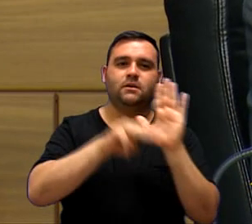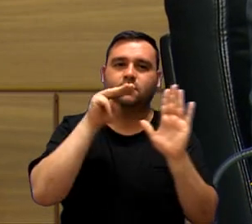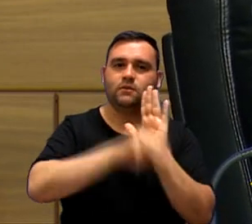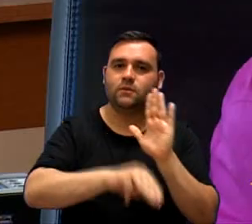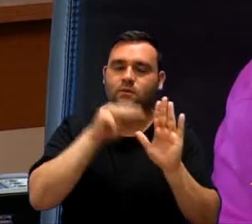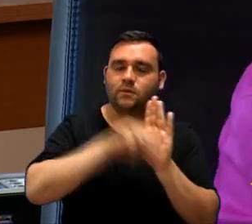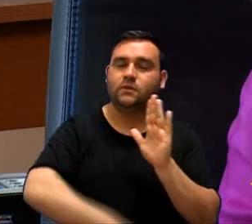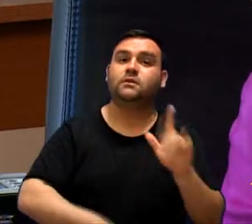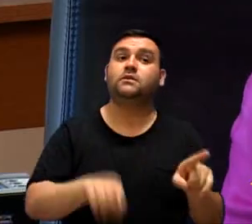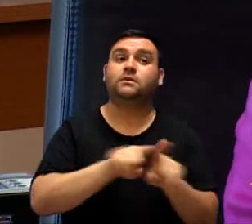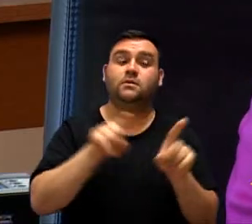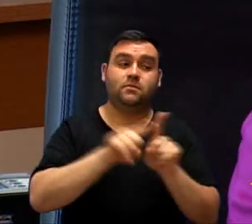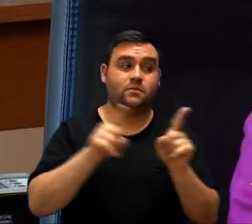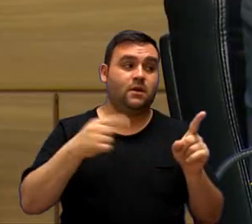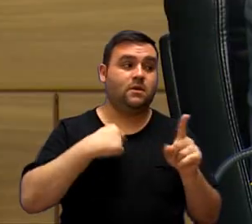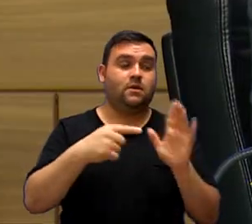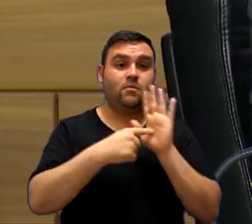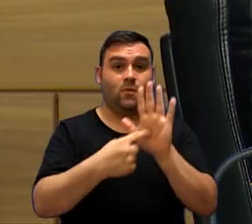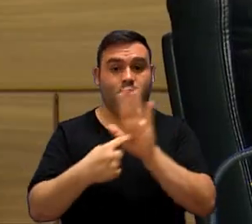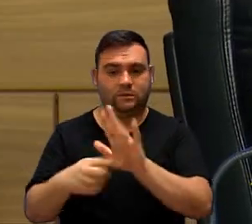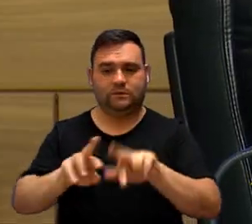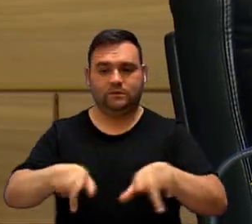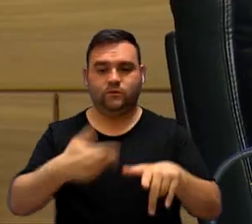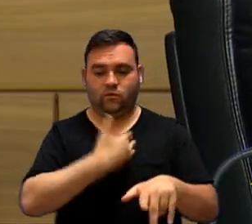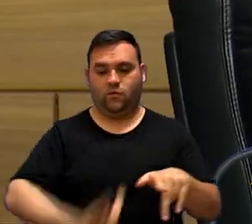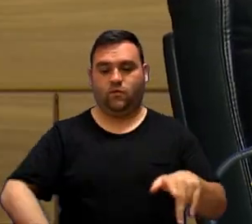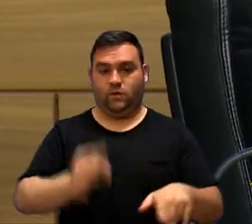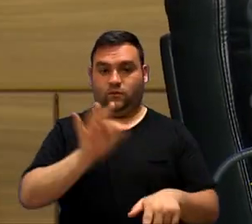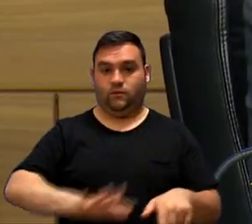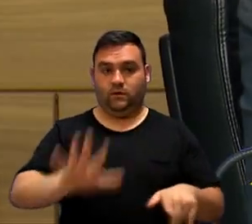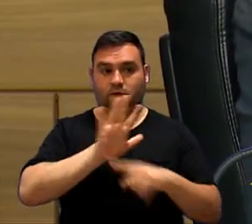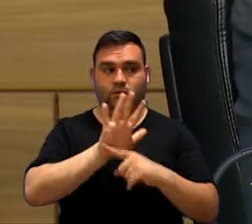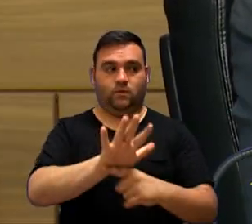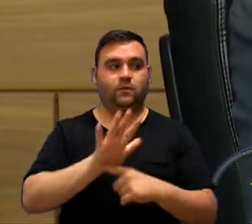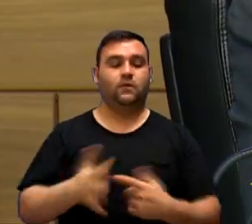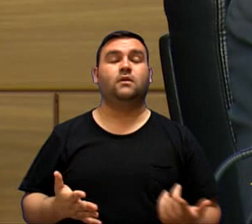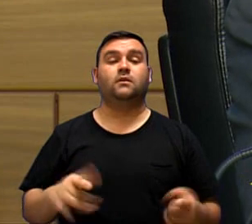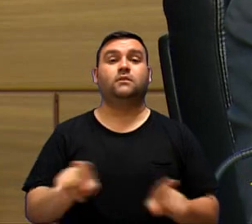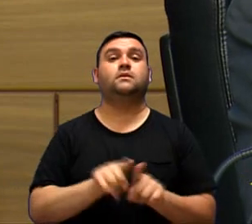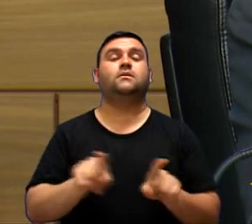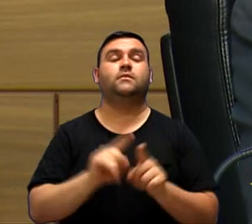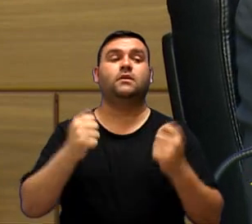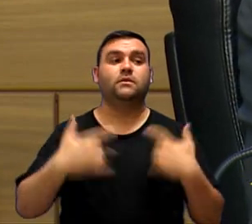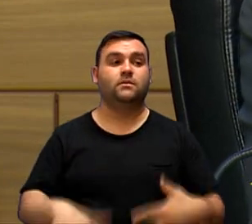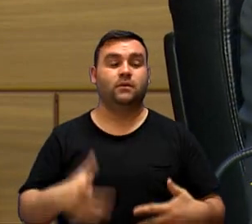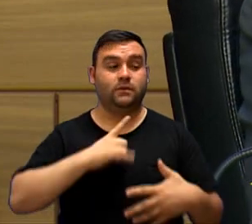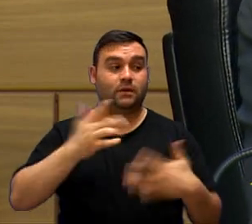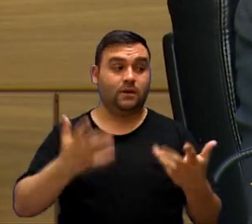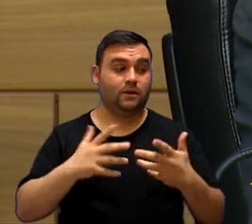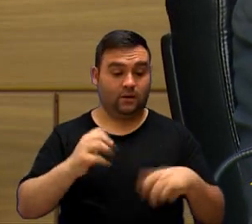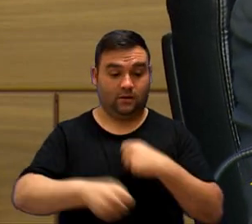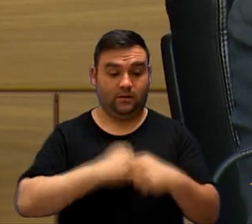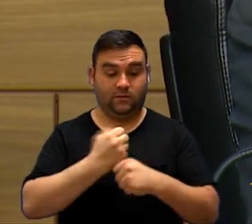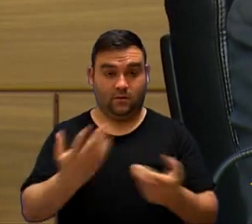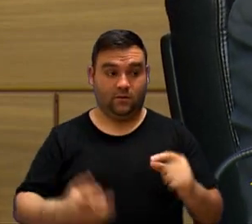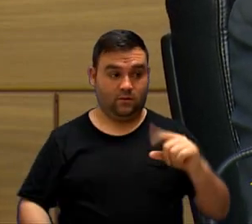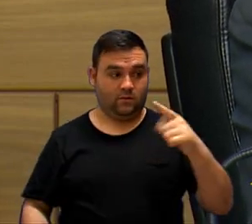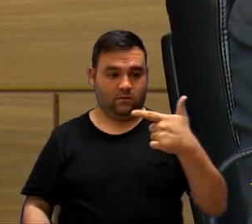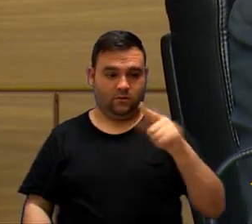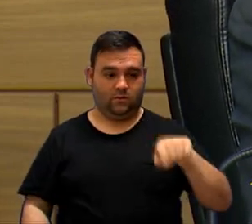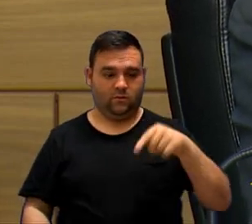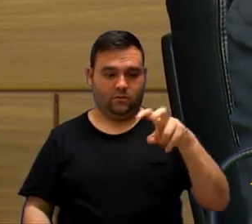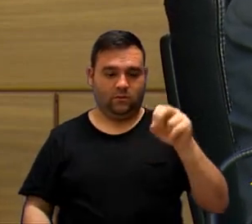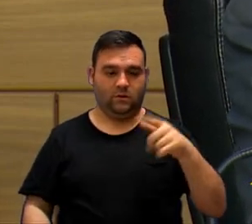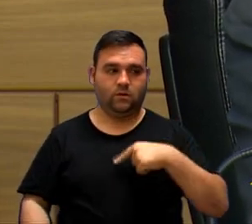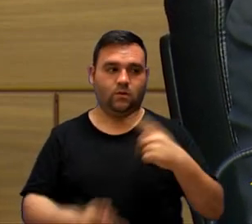é para ser mesmo. Com indicadores, né, fornecidos pelo governo federal. Se esperava um crescimento para esse ano de 2,50%